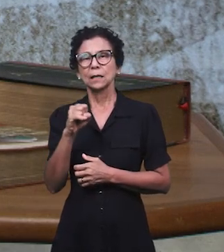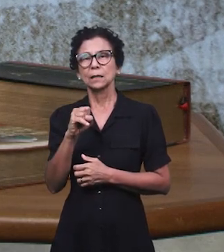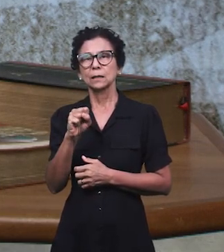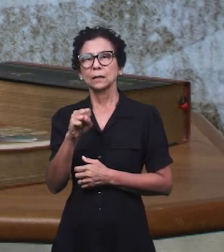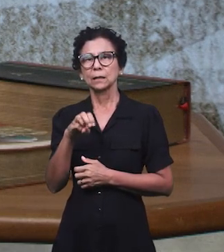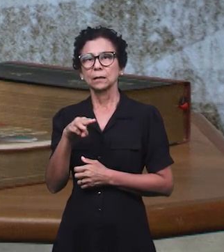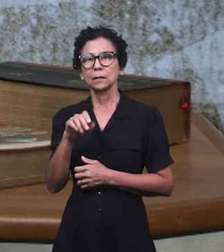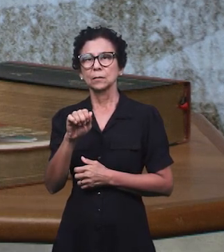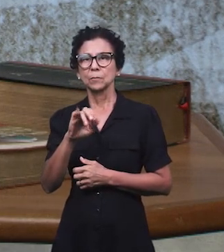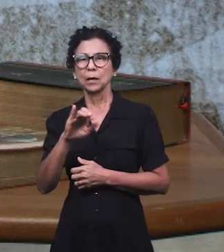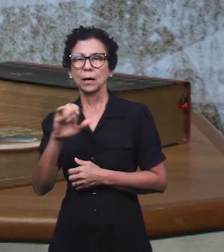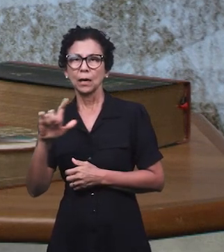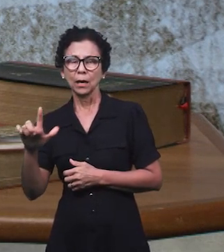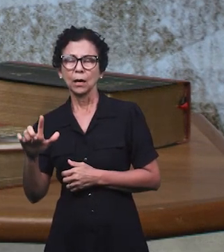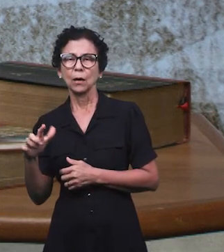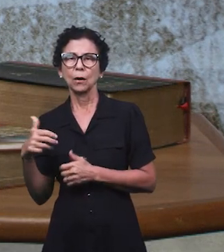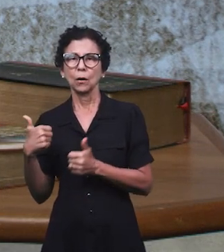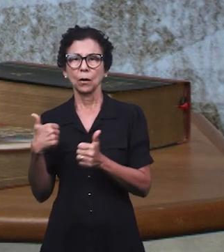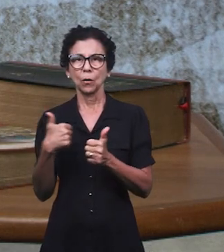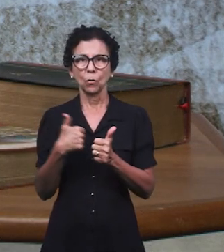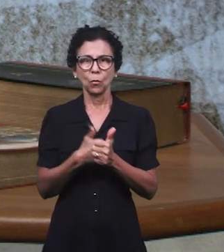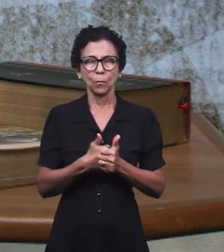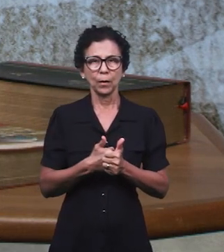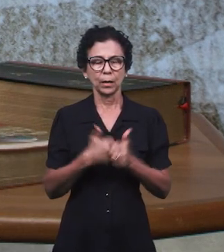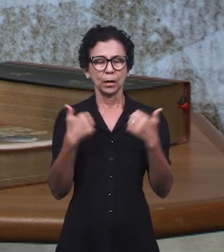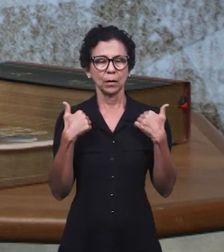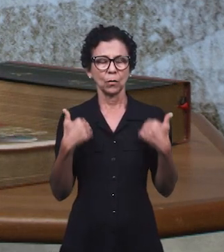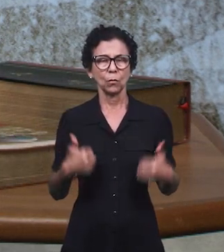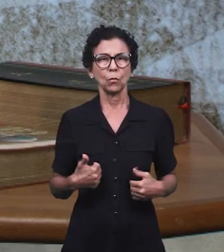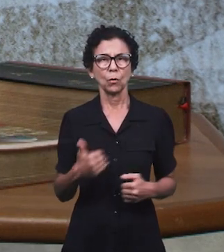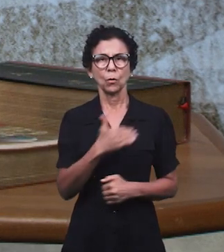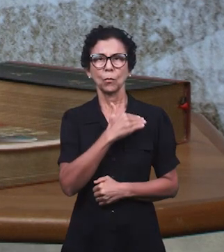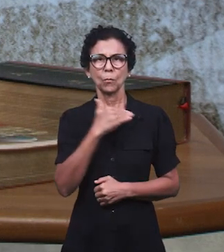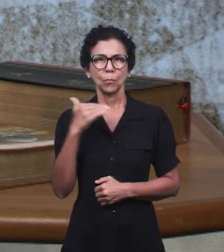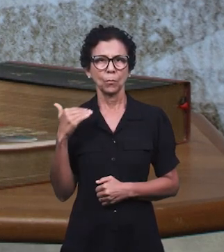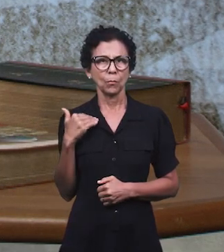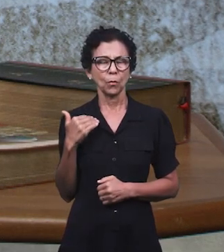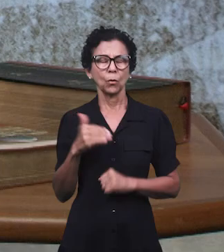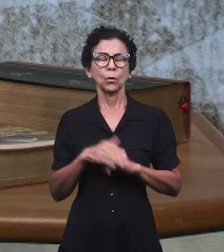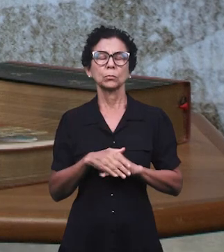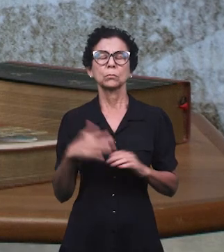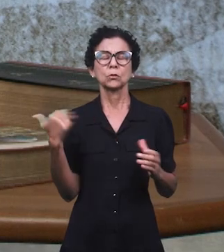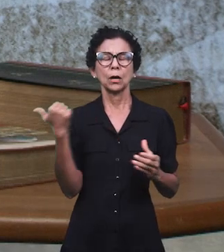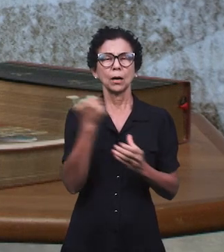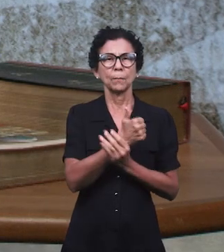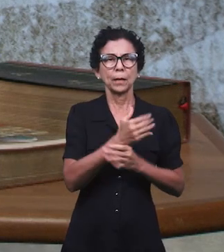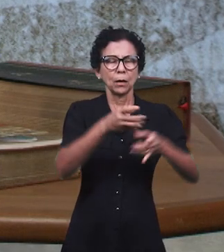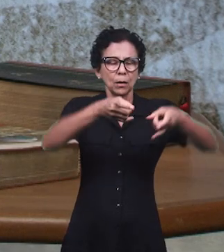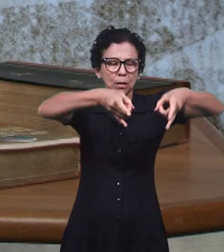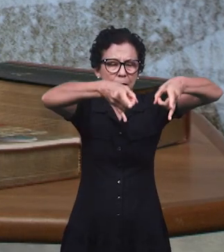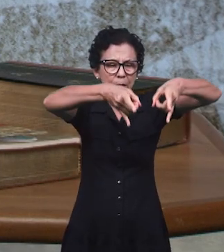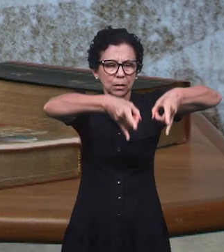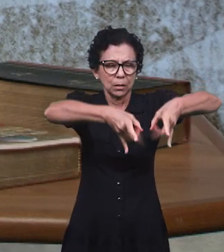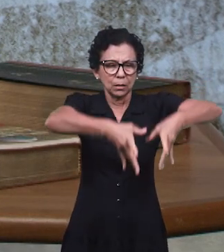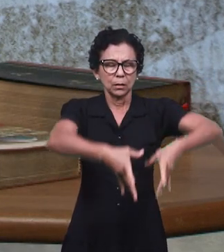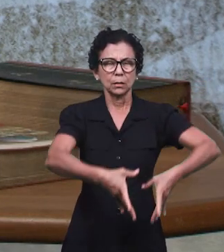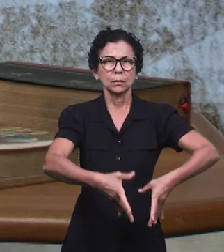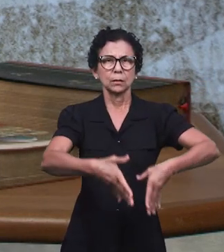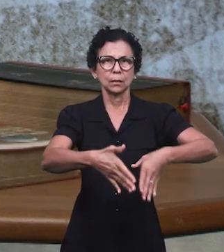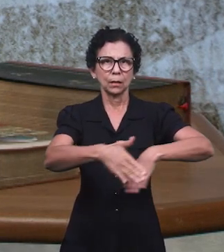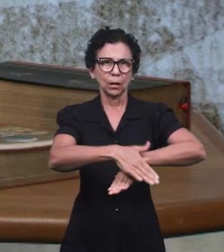cova de Macpela, no campo de Efrom, filho de Zoar, Eteu, que estava em frente de